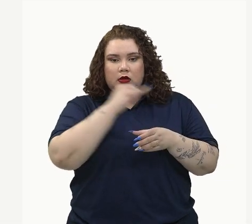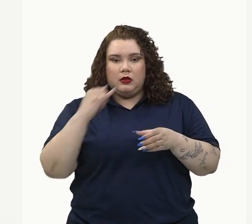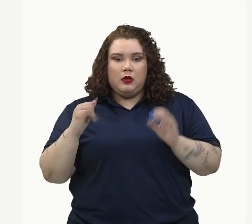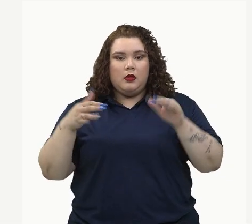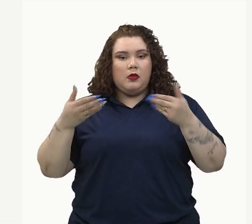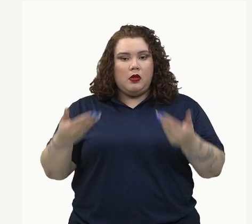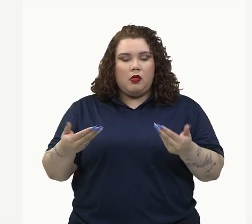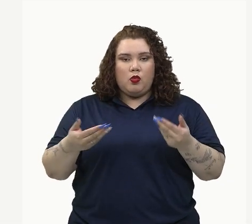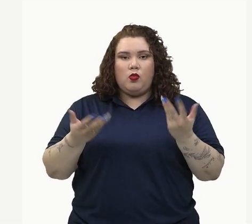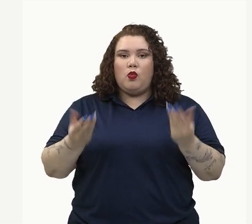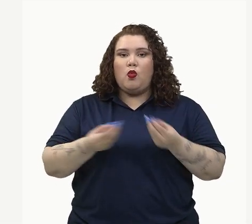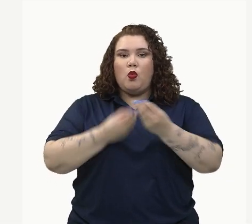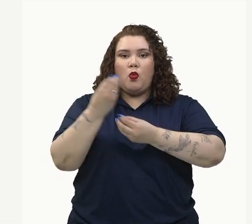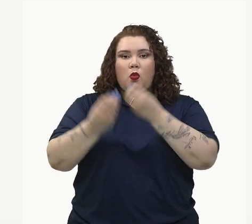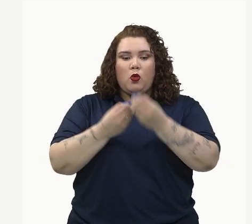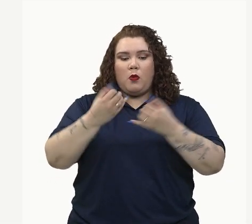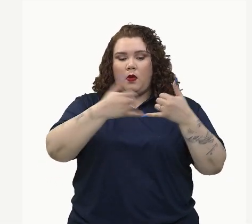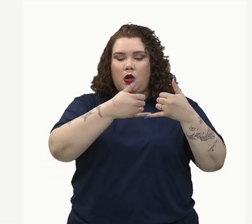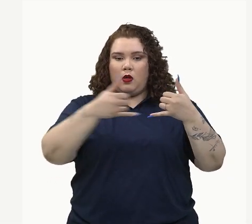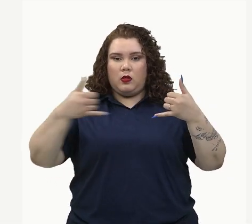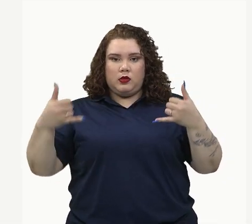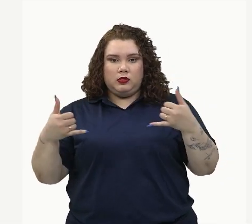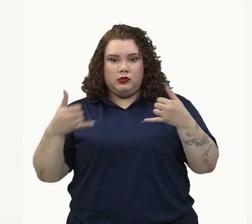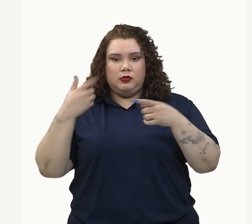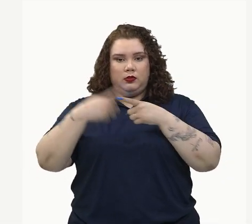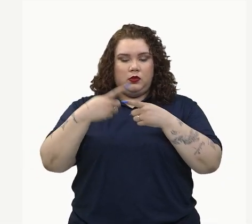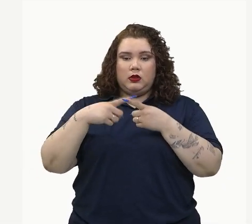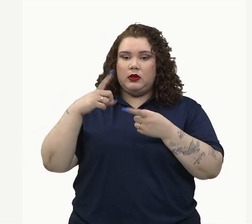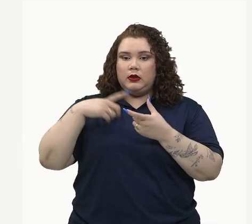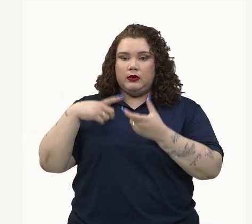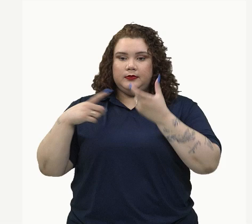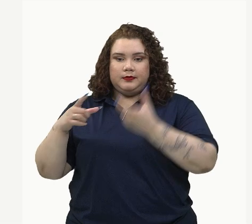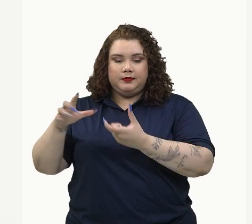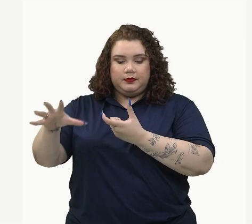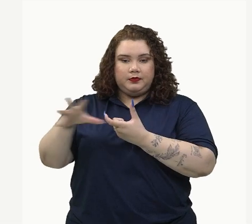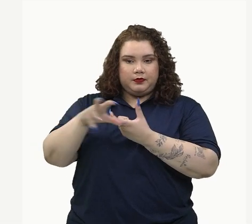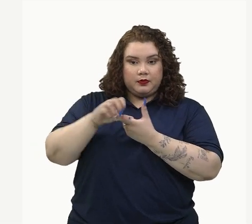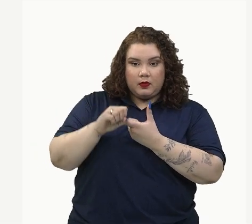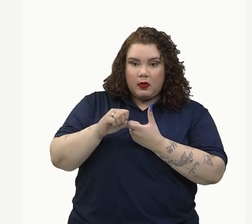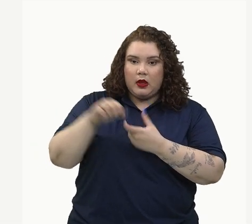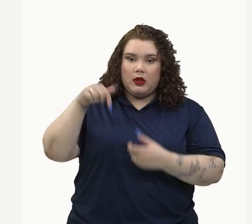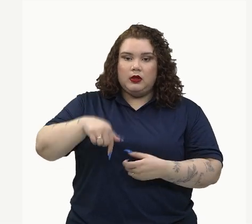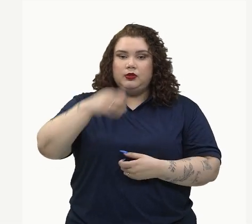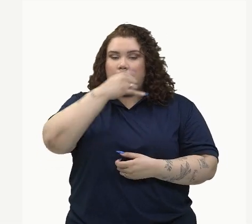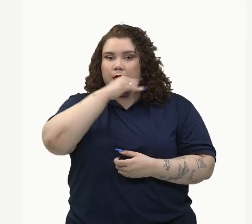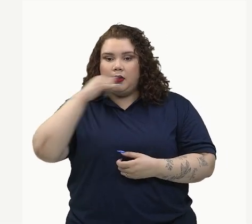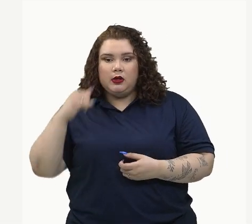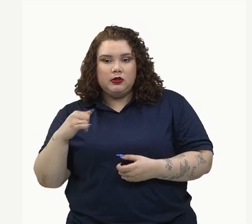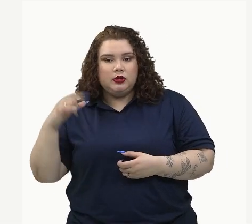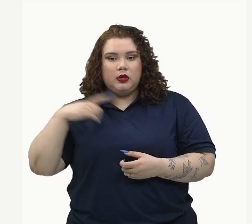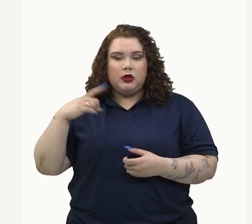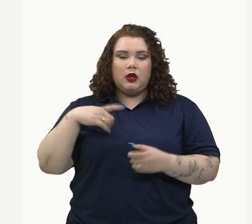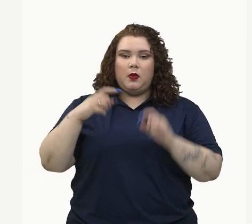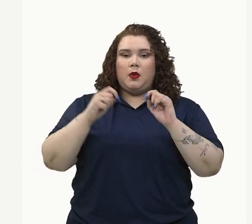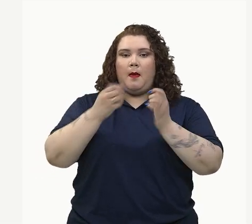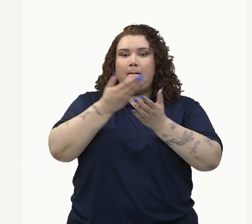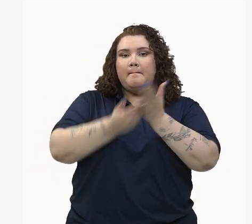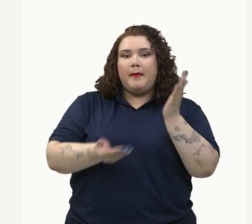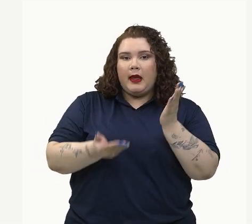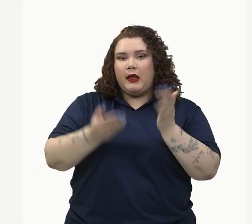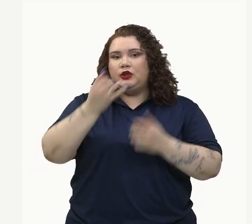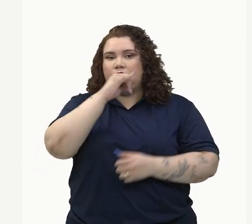da corrente. Ao passar por um receptor, a corrente elétrica está perdendo parte de